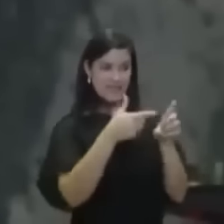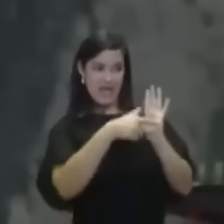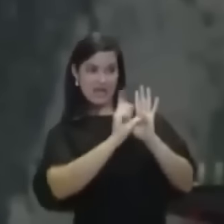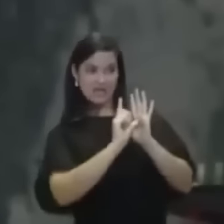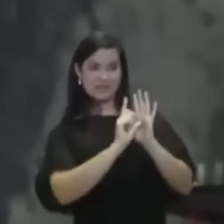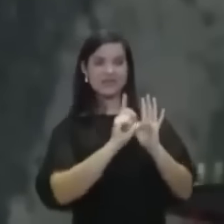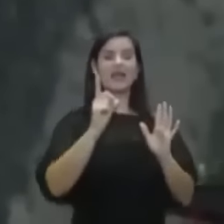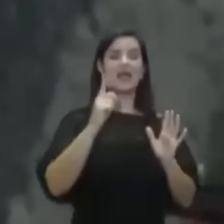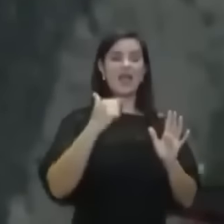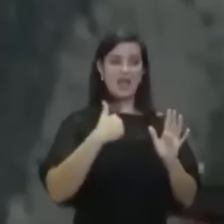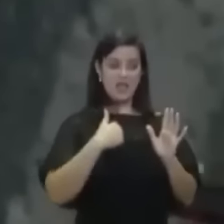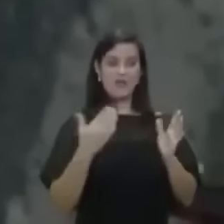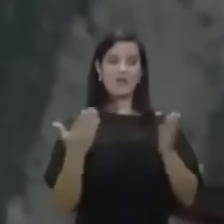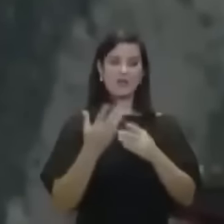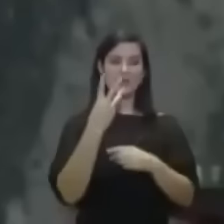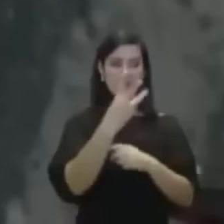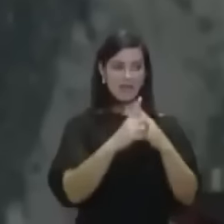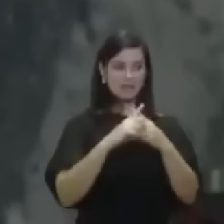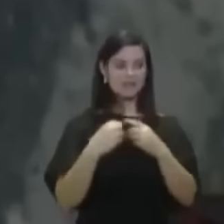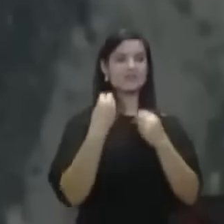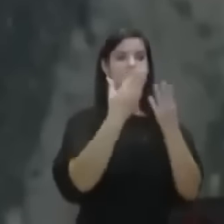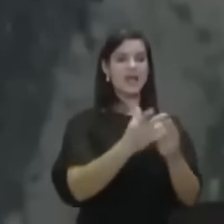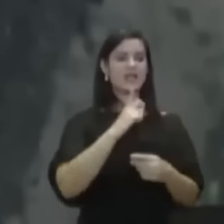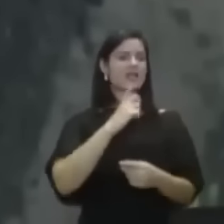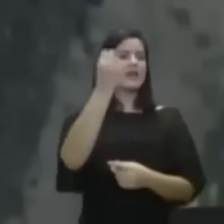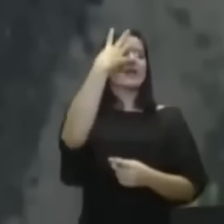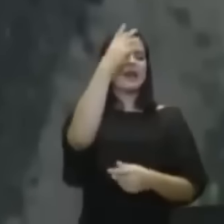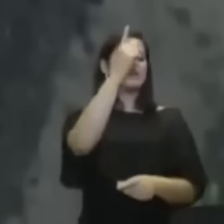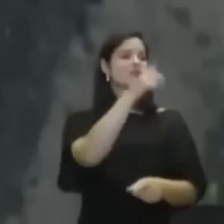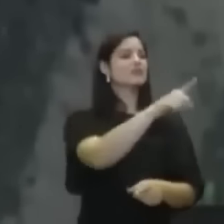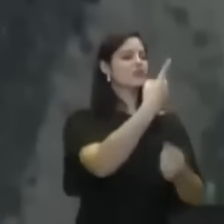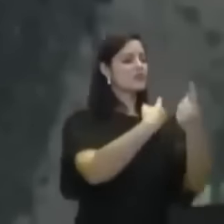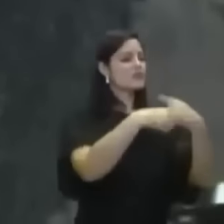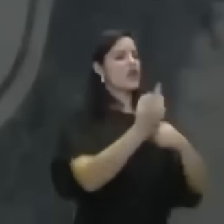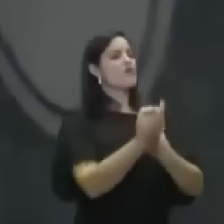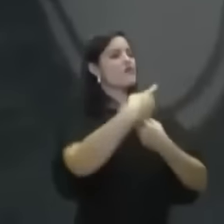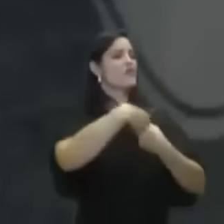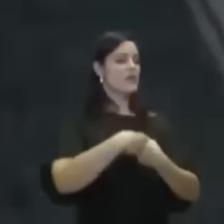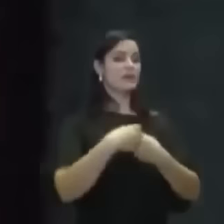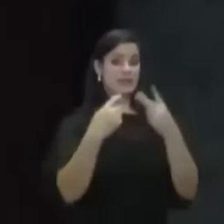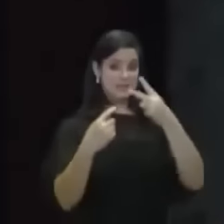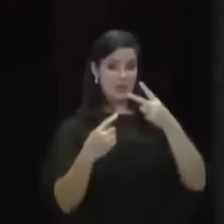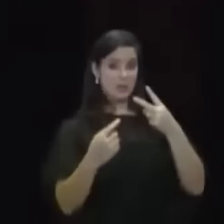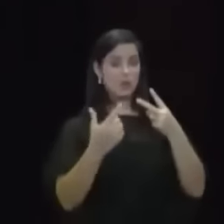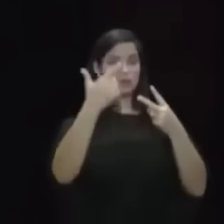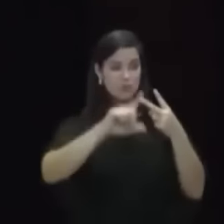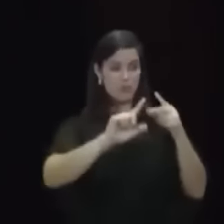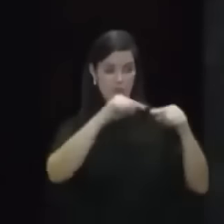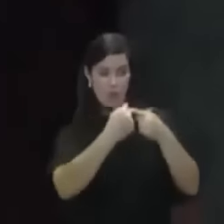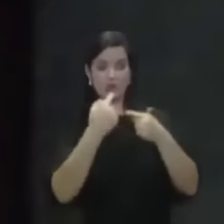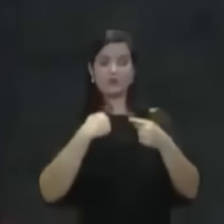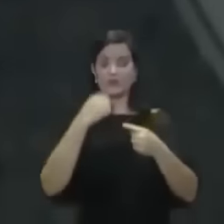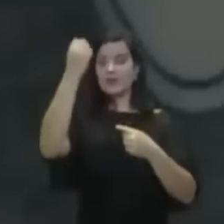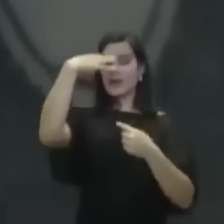você. Você negou a primeira vez, Pedro? Tem graça para restaurar você. Você negou a segunda vez, Pedro? Tem graça para